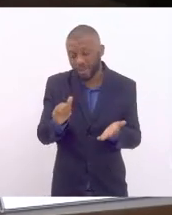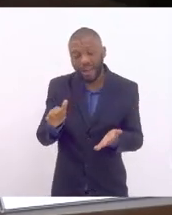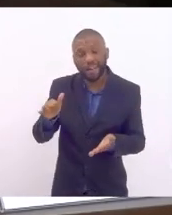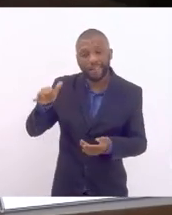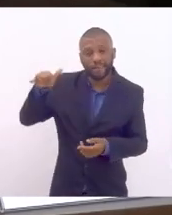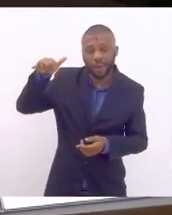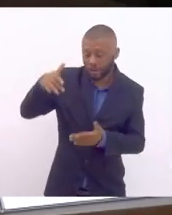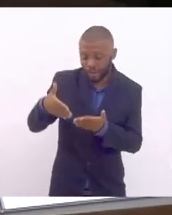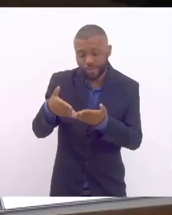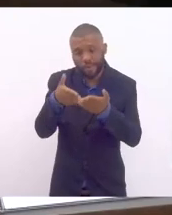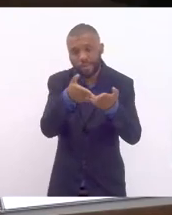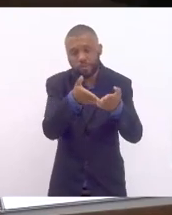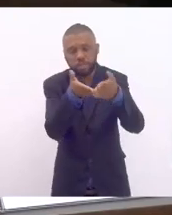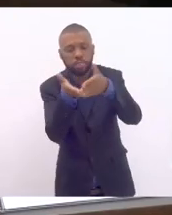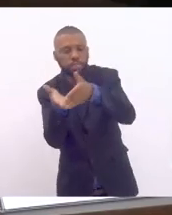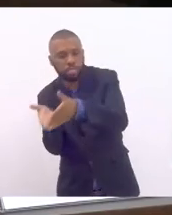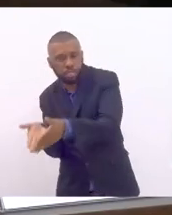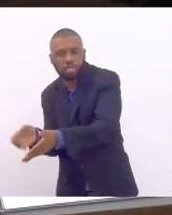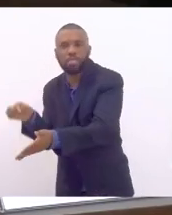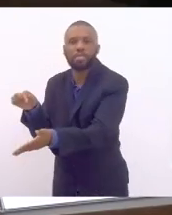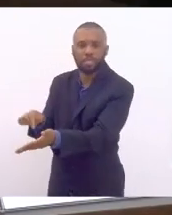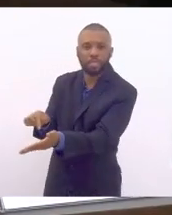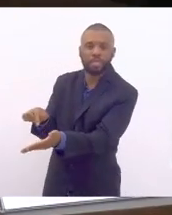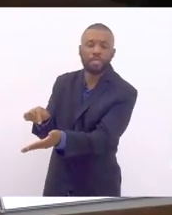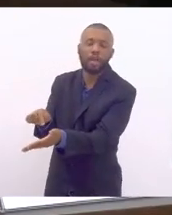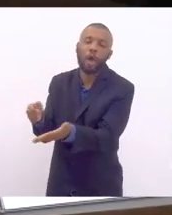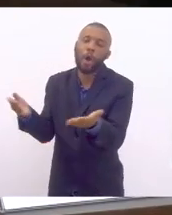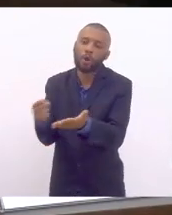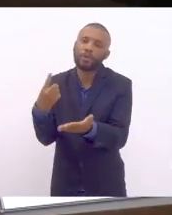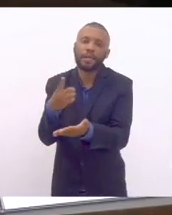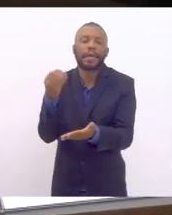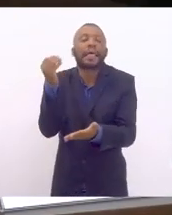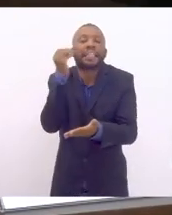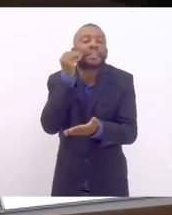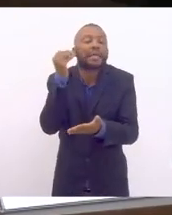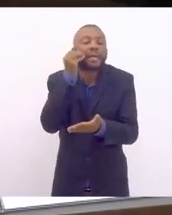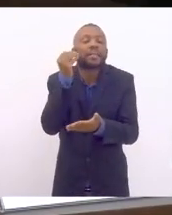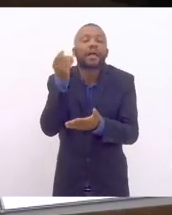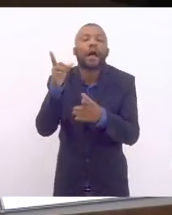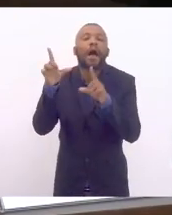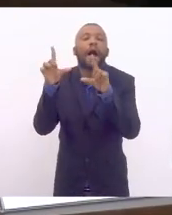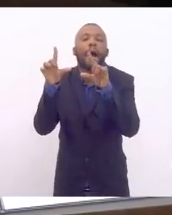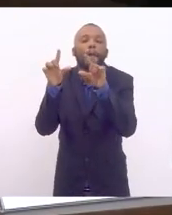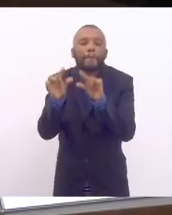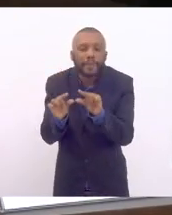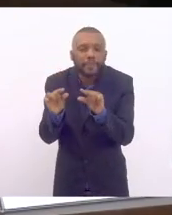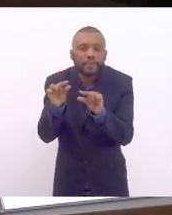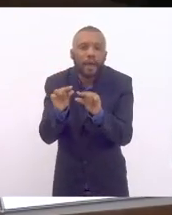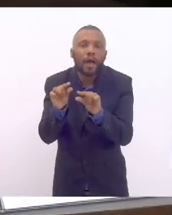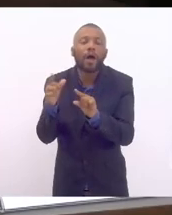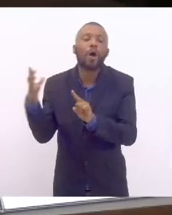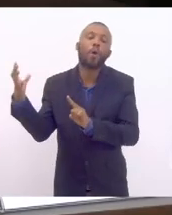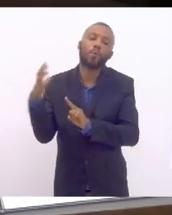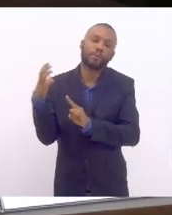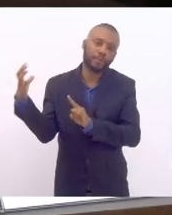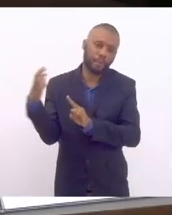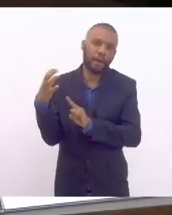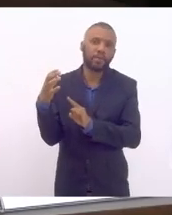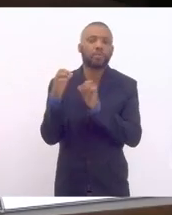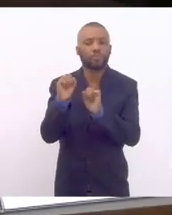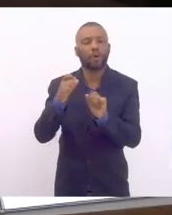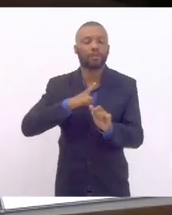e a gente vai que a gente faz hoje é tentar Minimizar os impactos que isso que isso terá